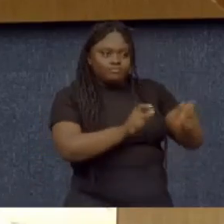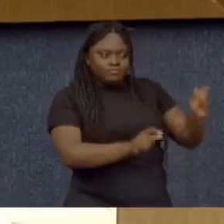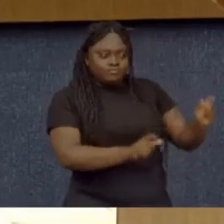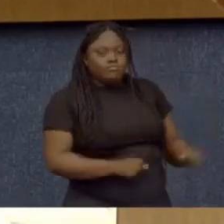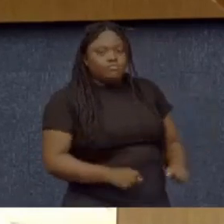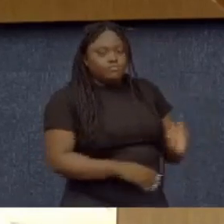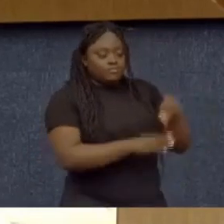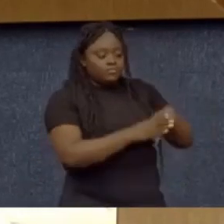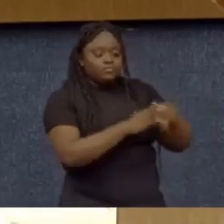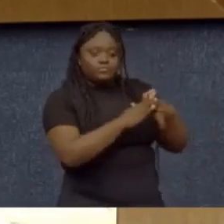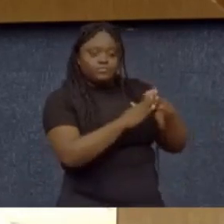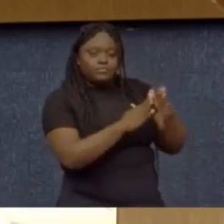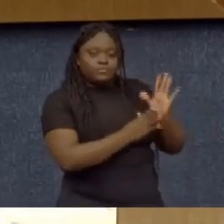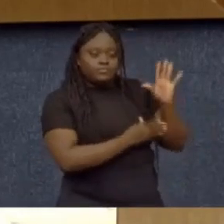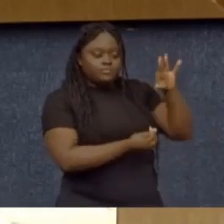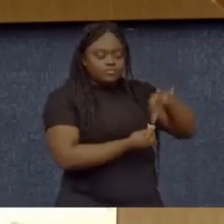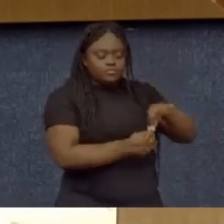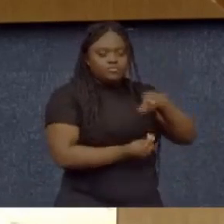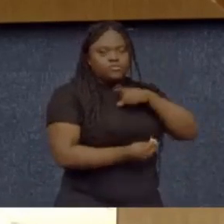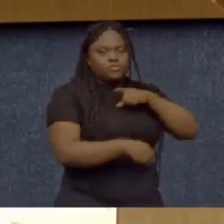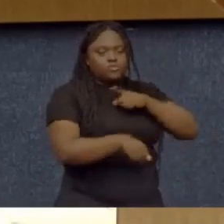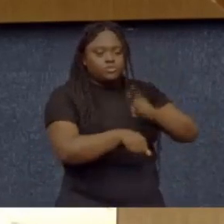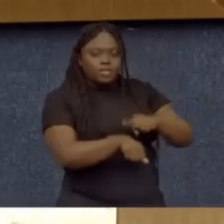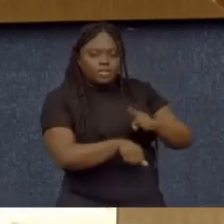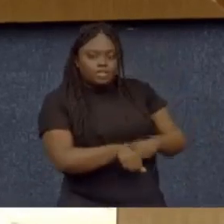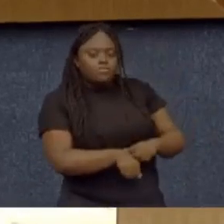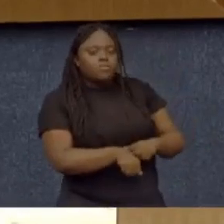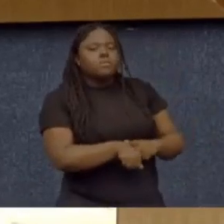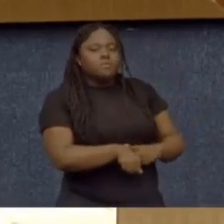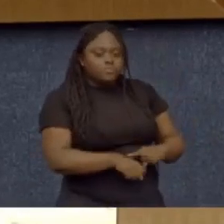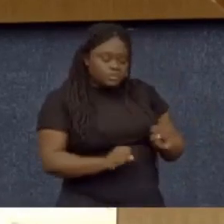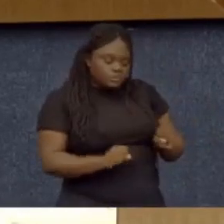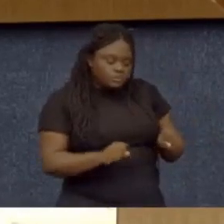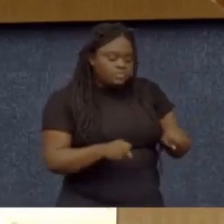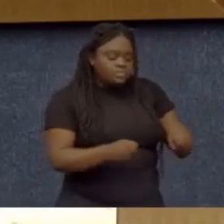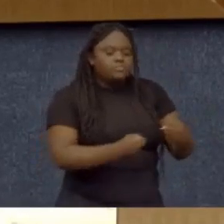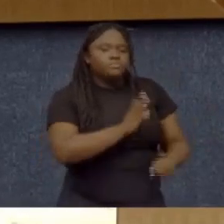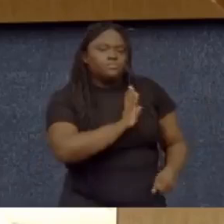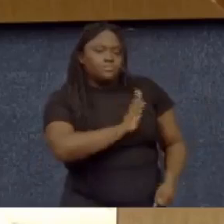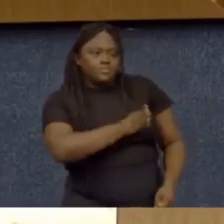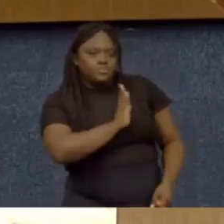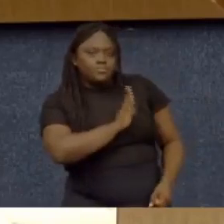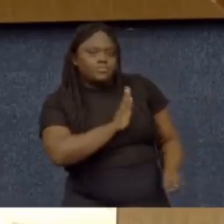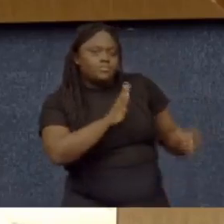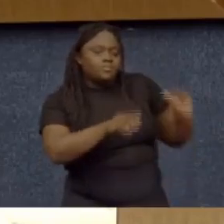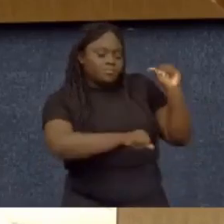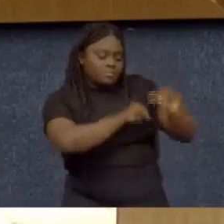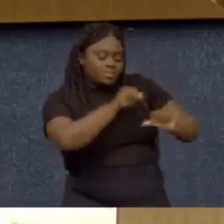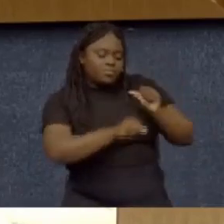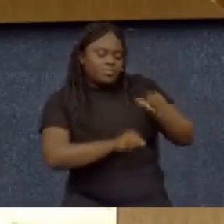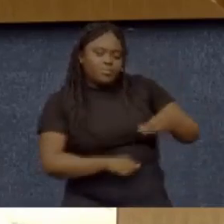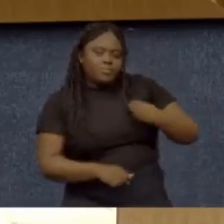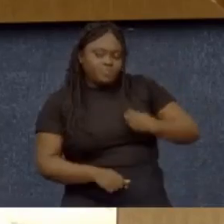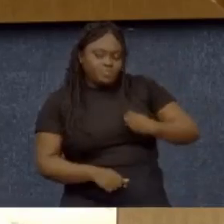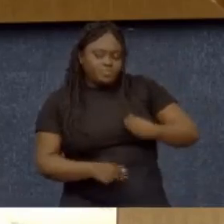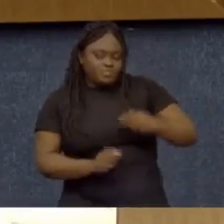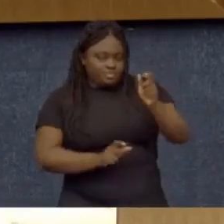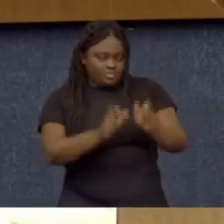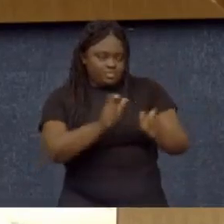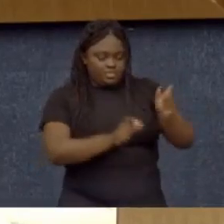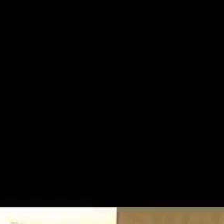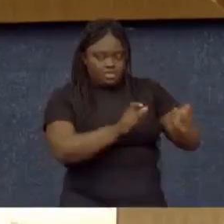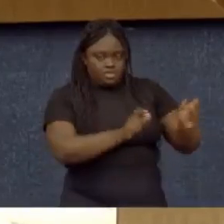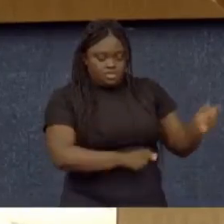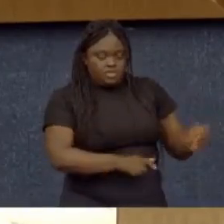Agostinho, dedicam seu tempo, energia e coração para transformar vidas.